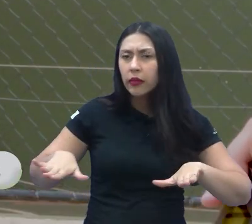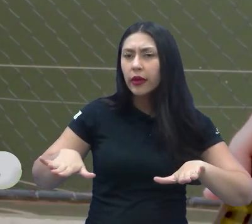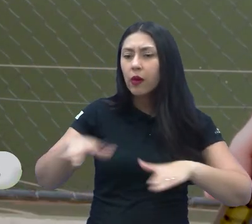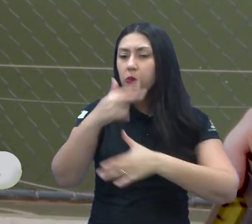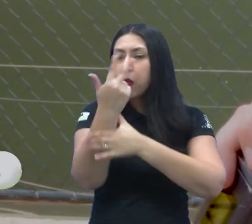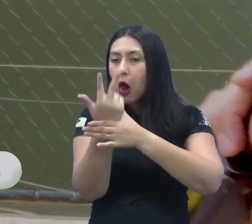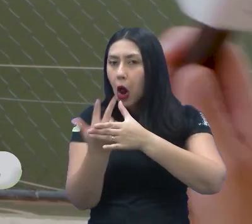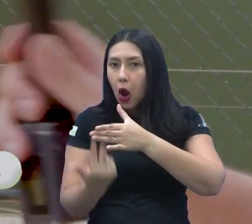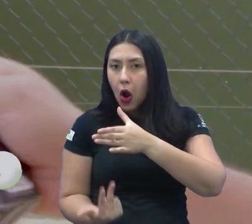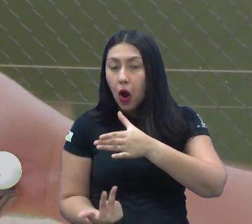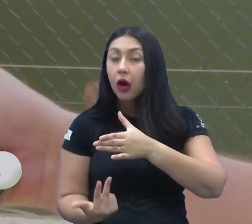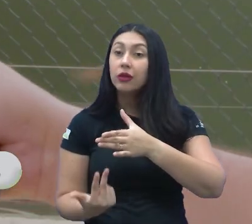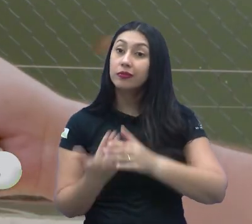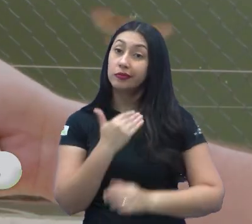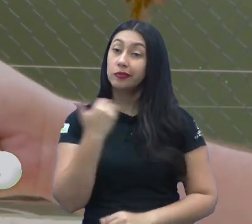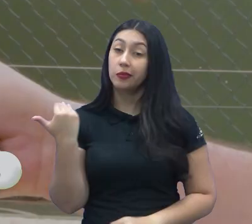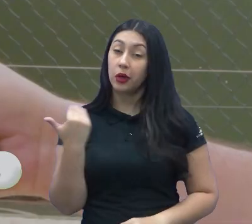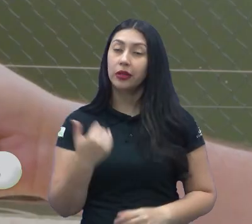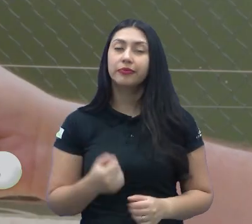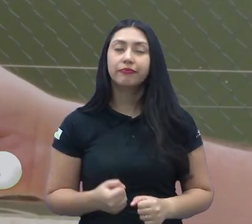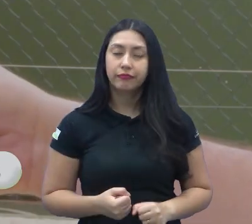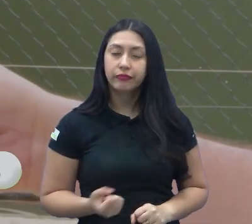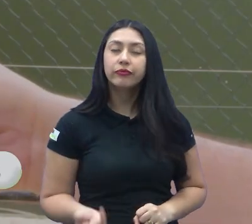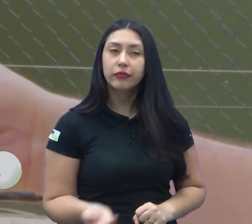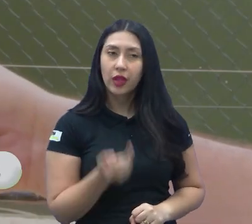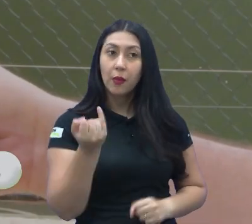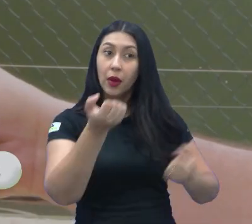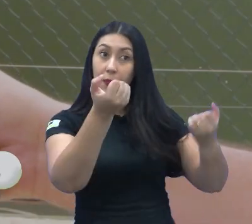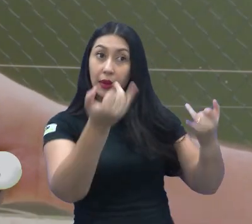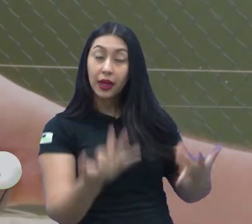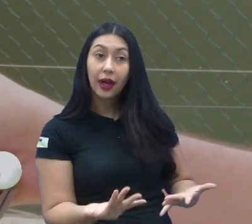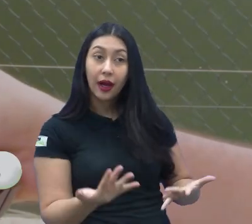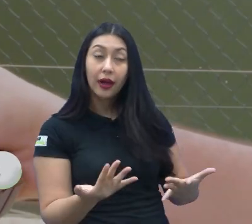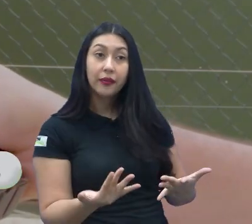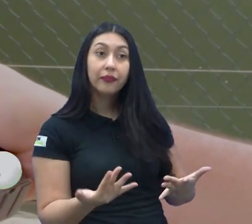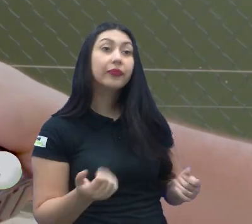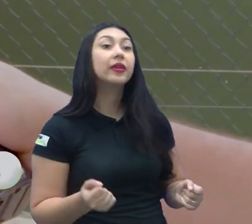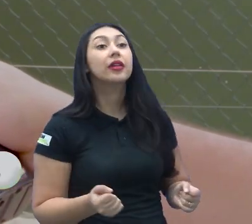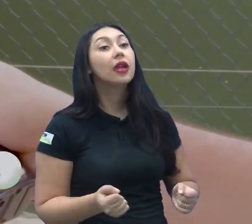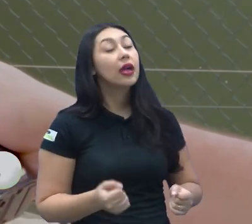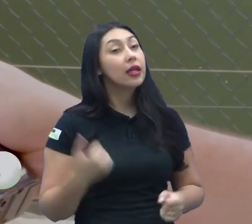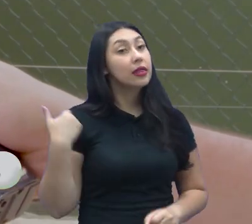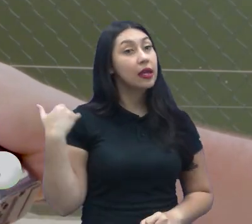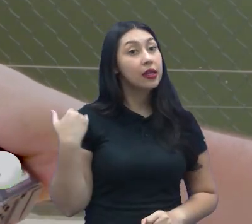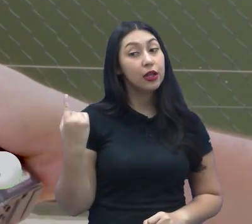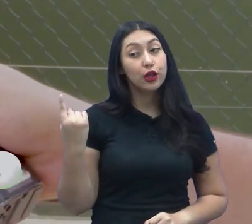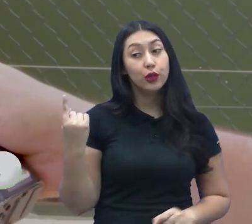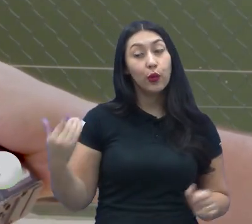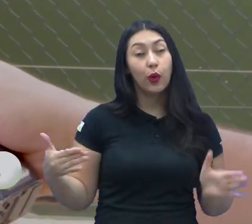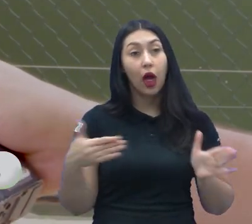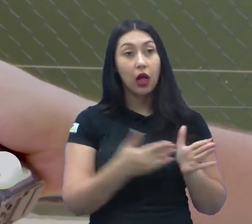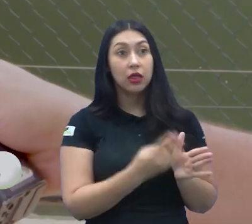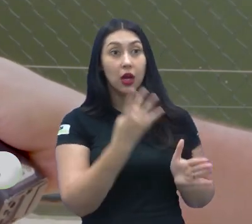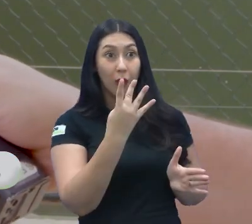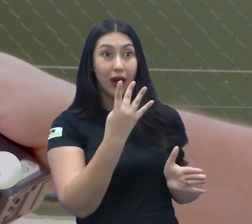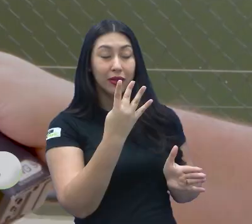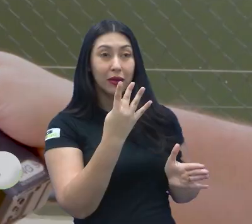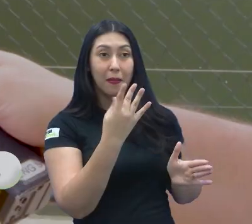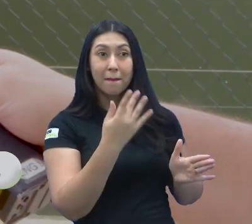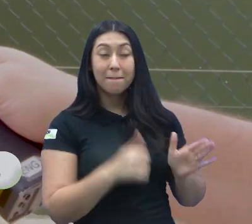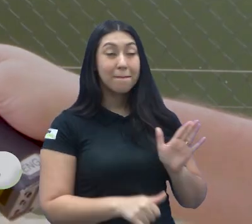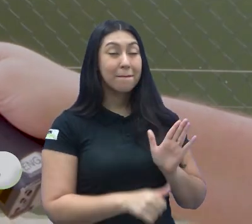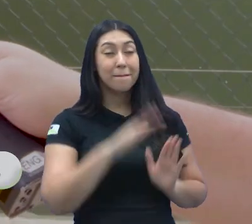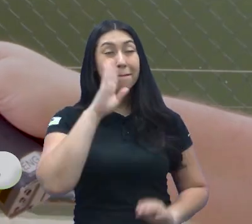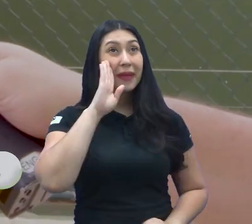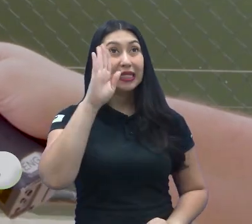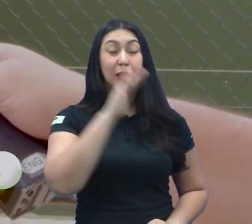infelizmente vêm a óbito? Isso é muito importante falar. É a segunda causa de morte na faixa etária de 1 a 4 anos. É a terceira causa de